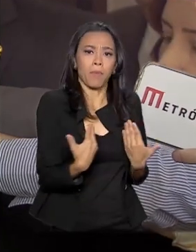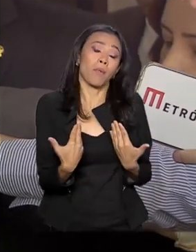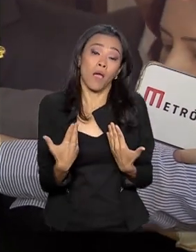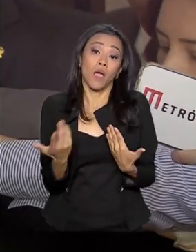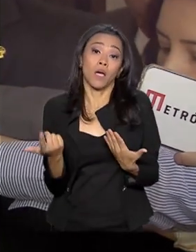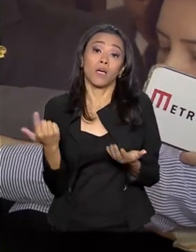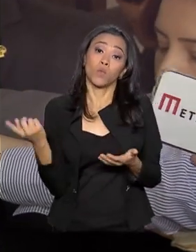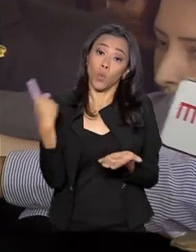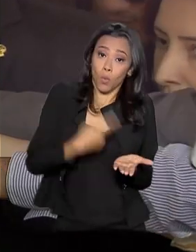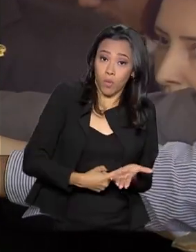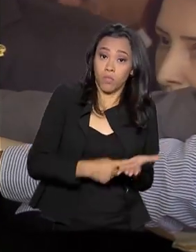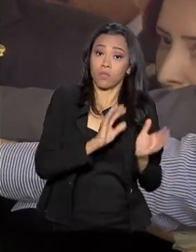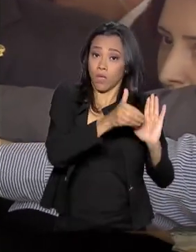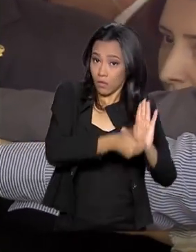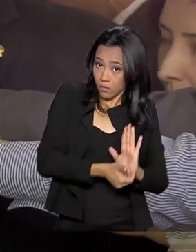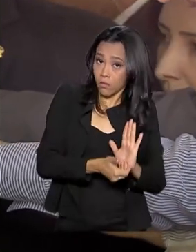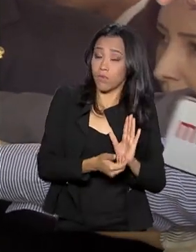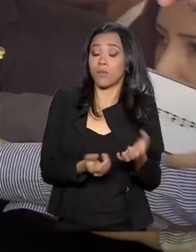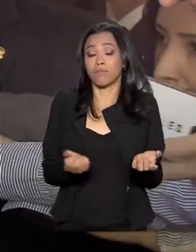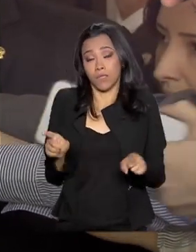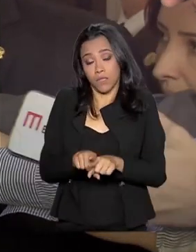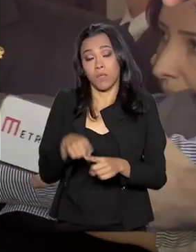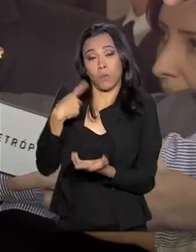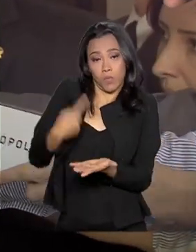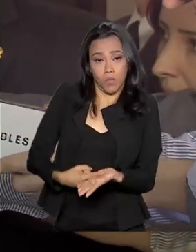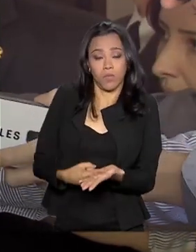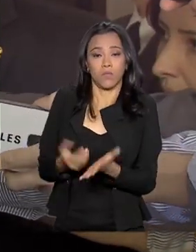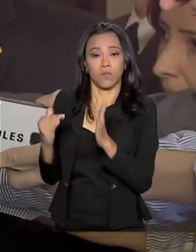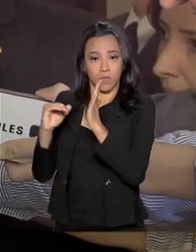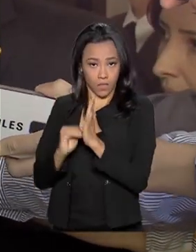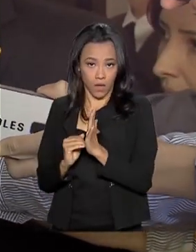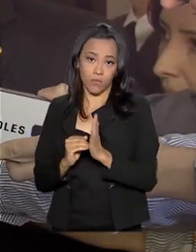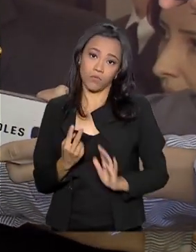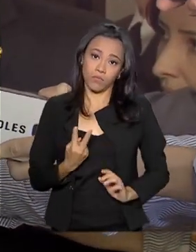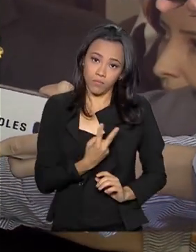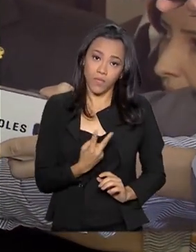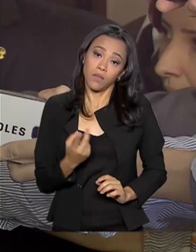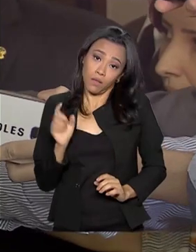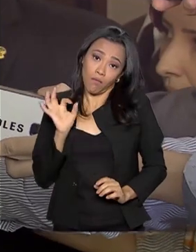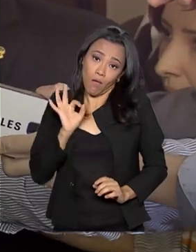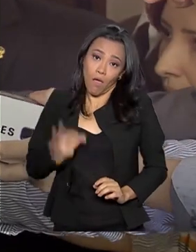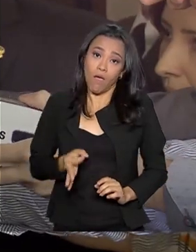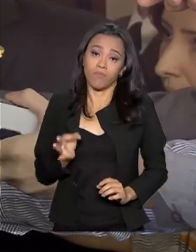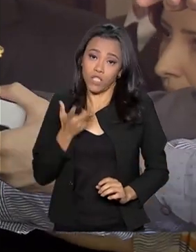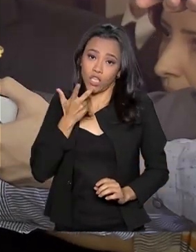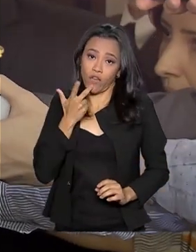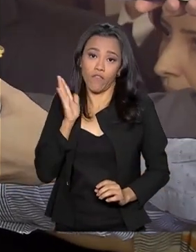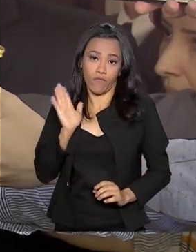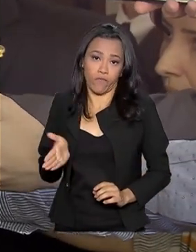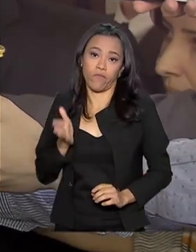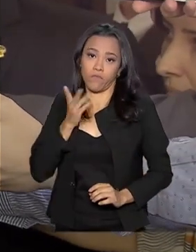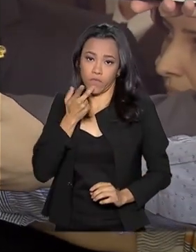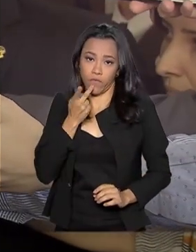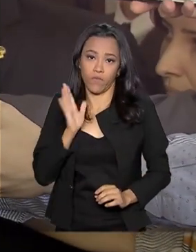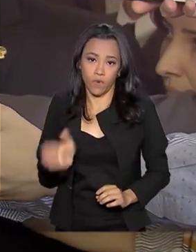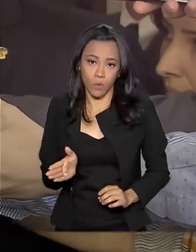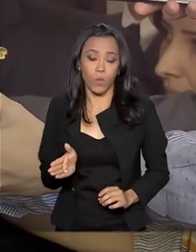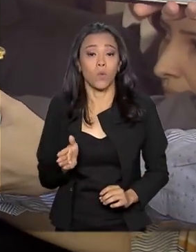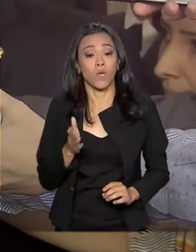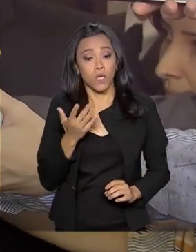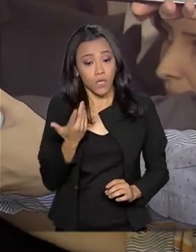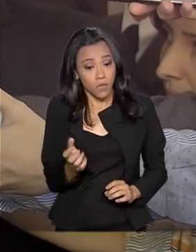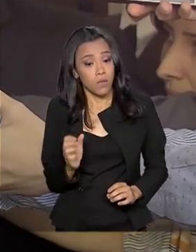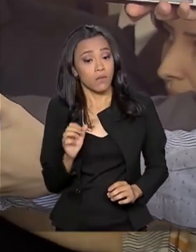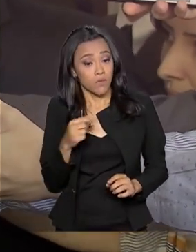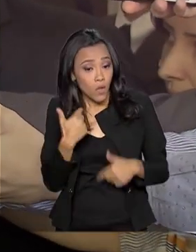Câmara de Deputados quanto do Senado. E é exatamente o que ele falou. Nós estamos trabalhando juntos. Mas é evidente,